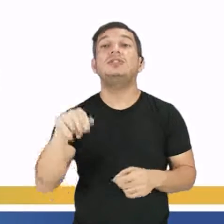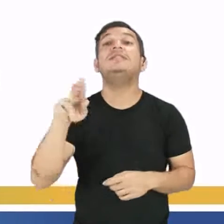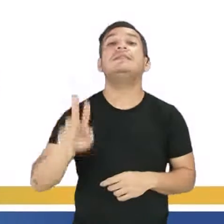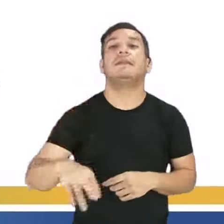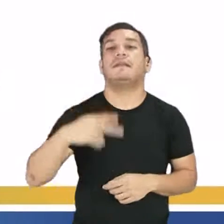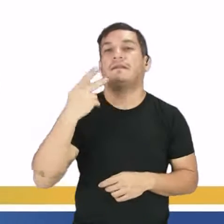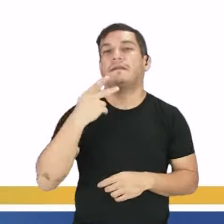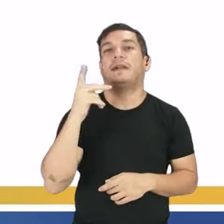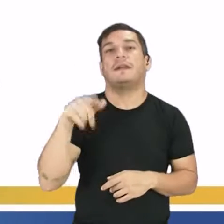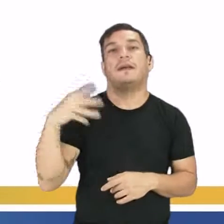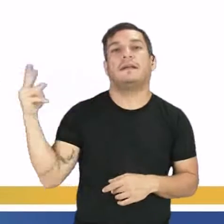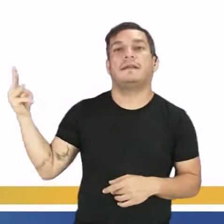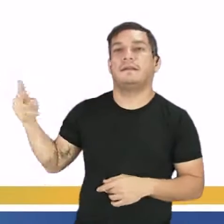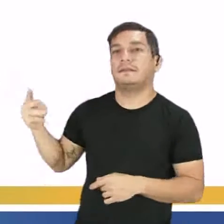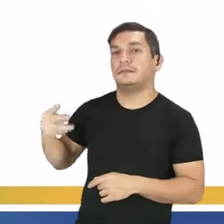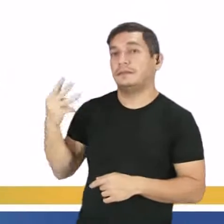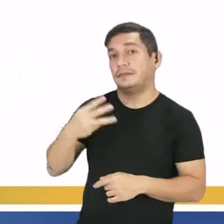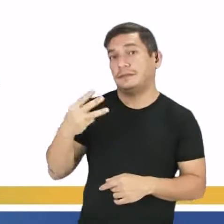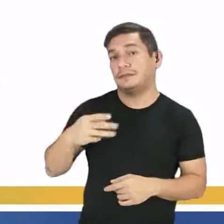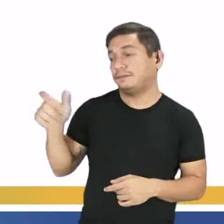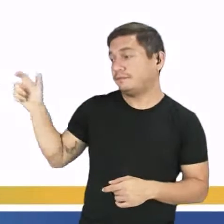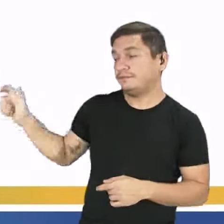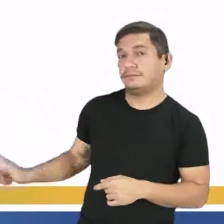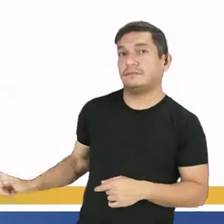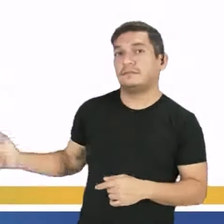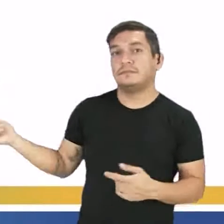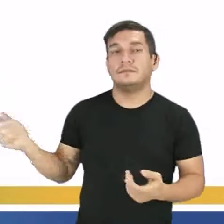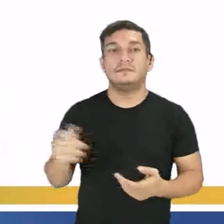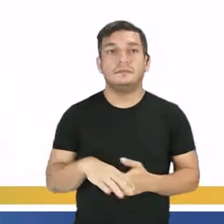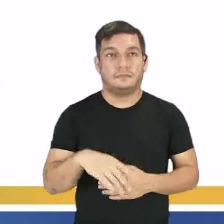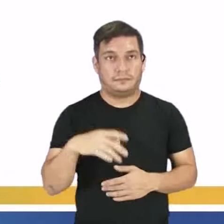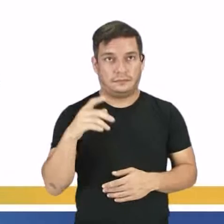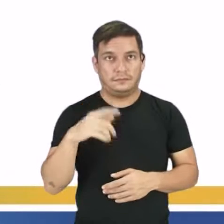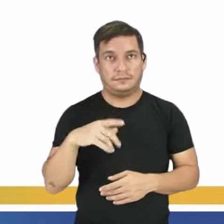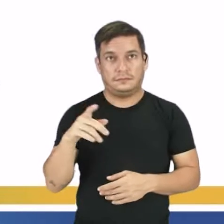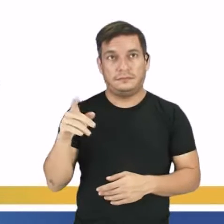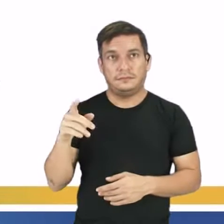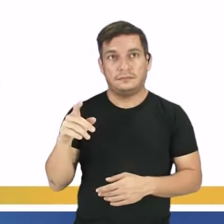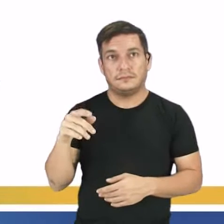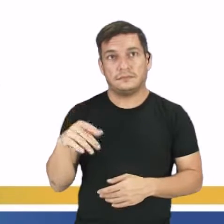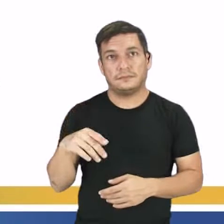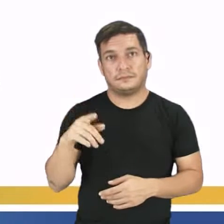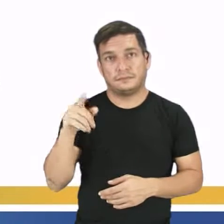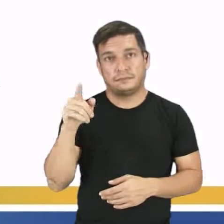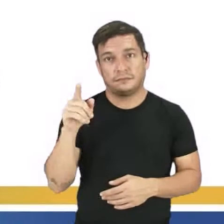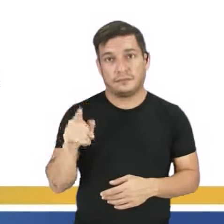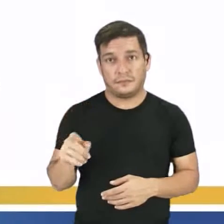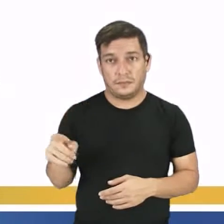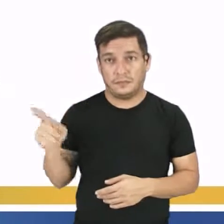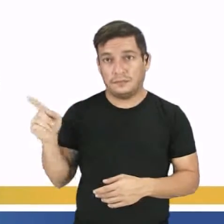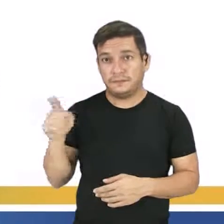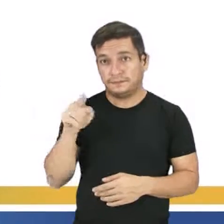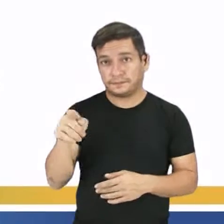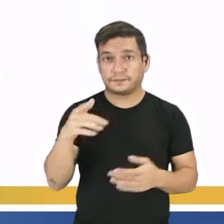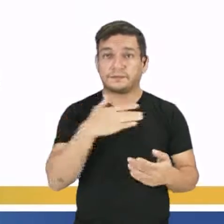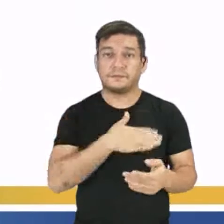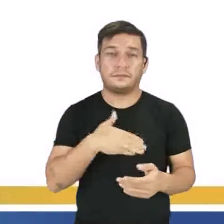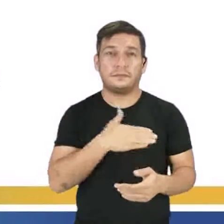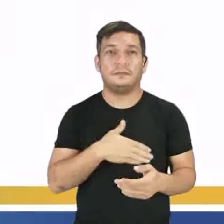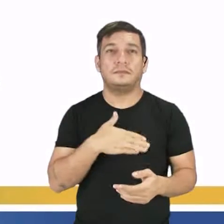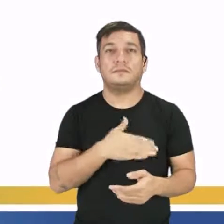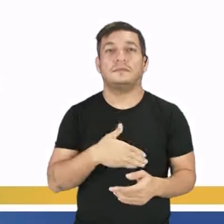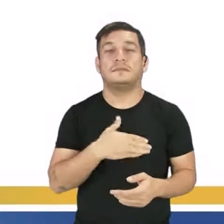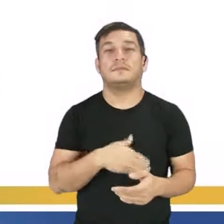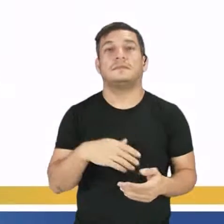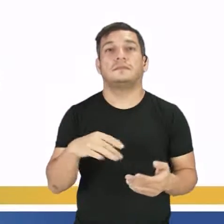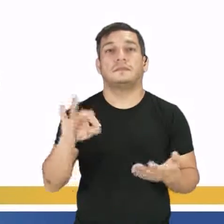fala a terceira. Vamos ver aqui um exemplo para entender. Vossa Magnificência gostaria de assinar os diplomas agora? É um